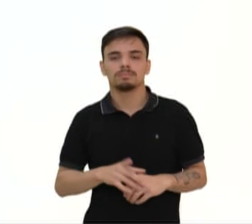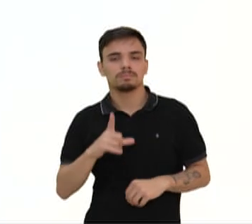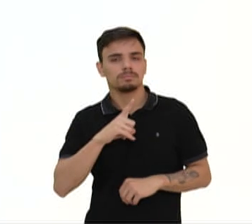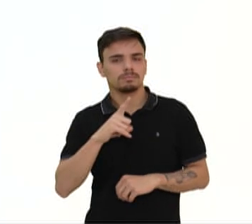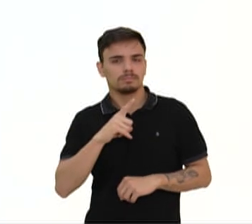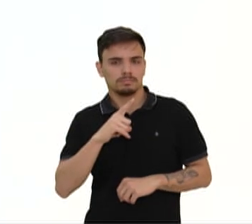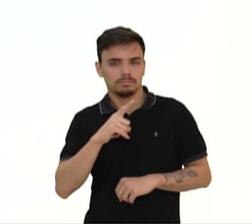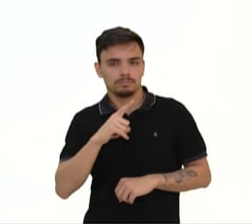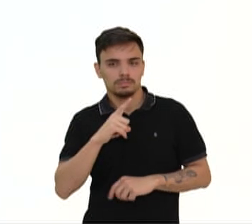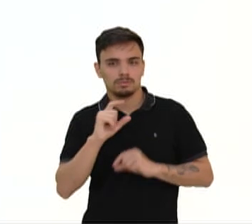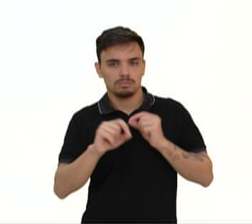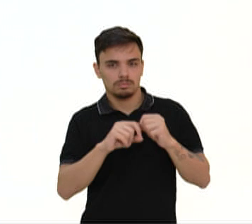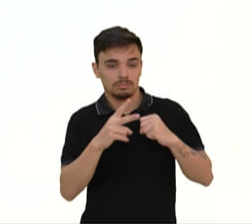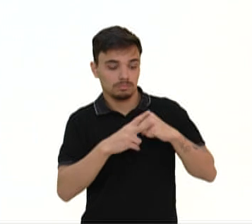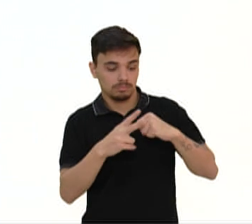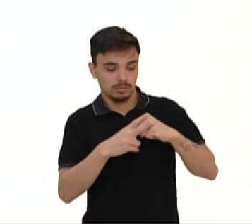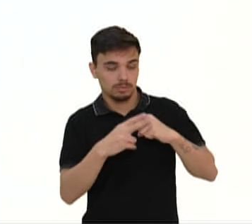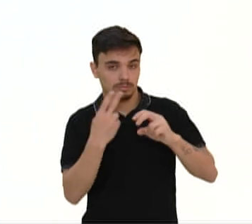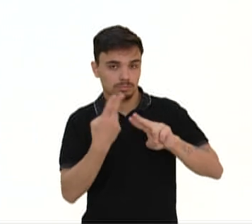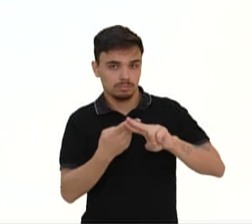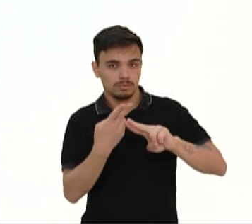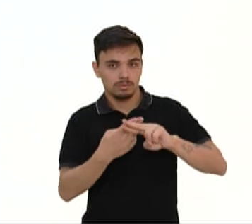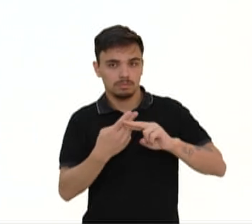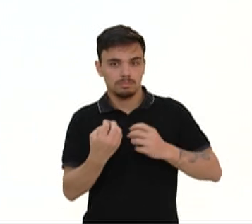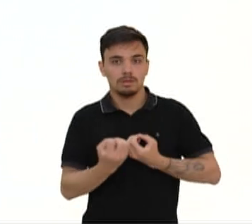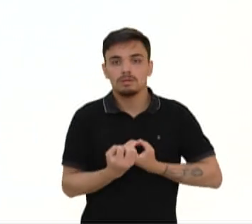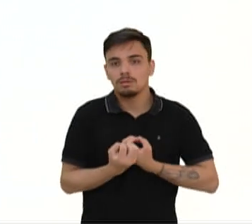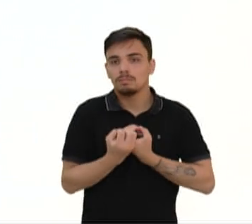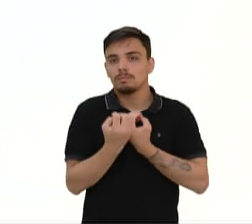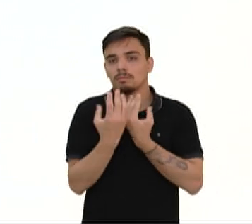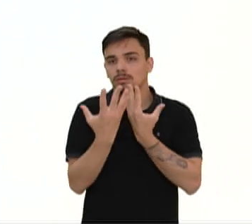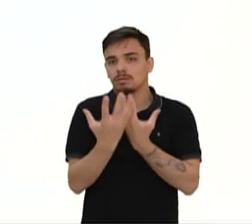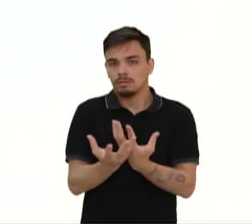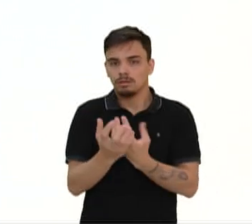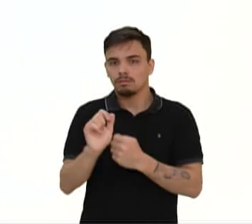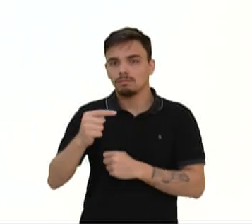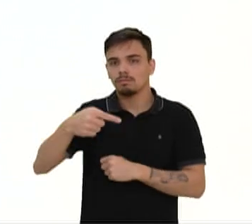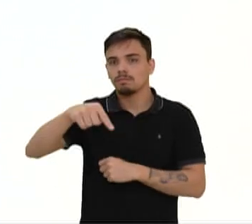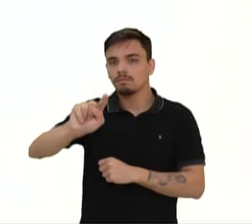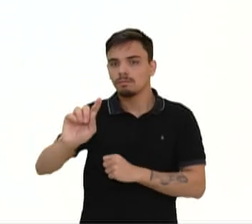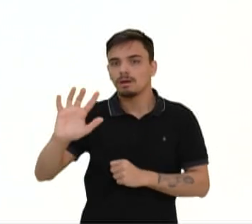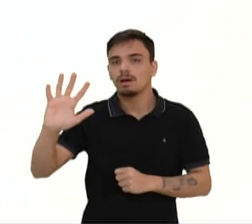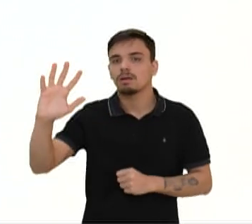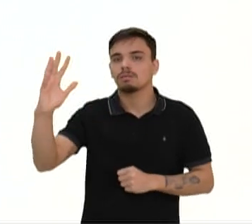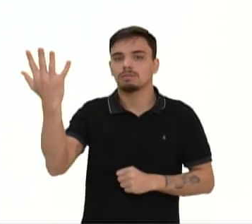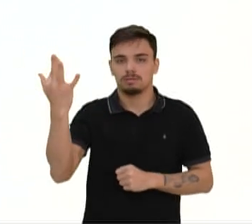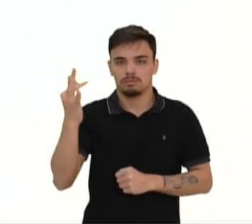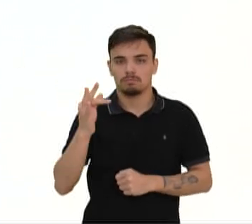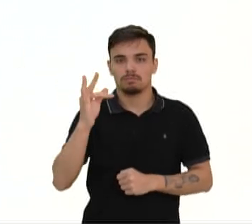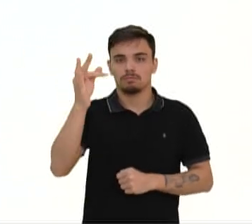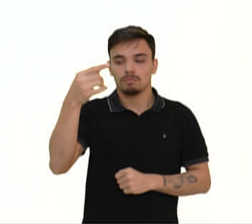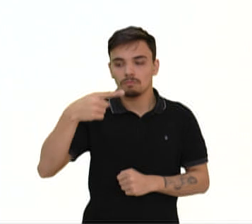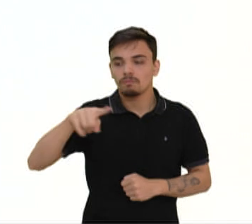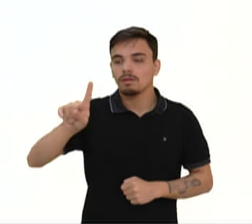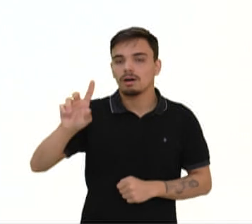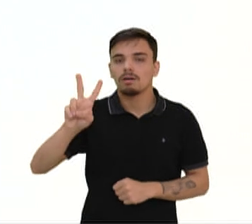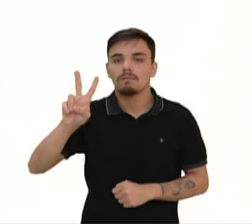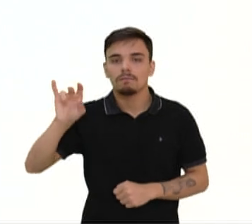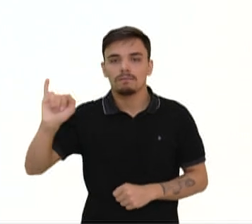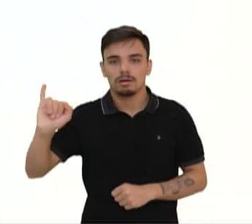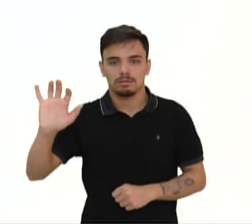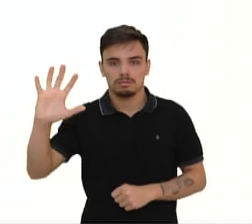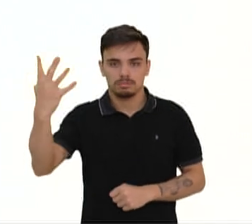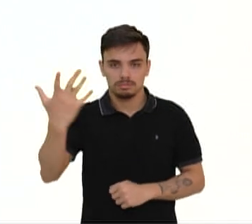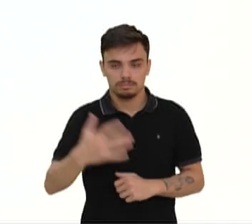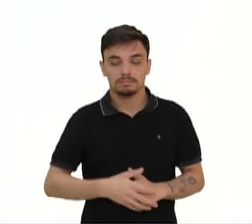tempo verbal utilizado para expressar ações futuras que irão ocorrer, ou seja, que